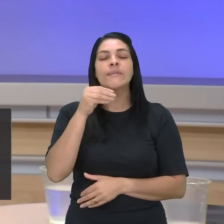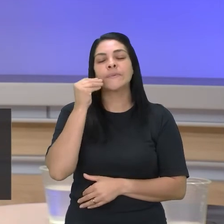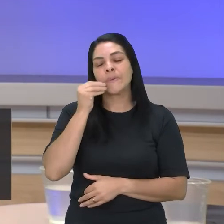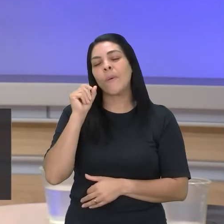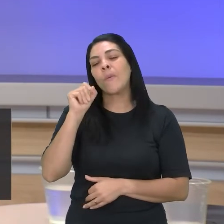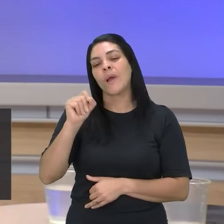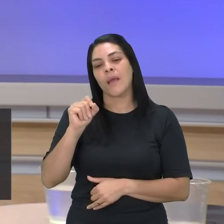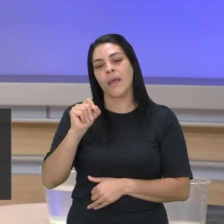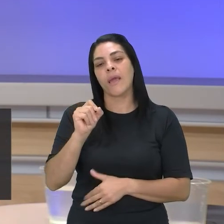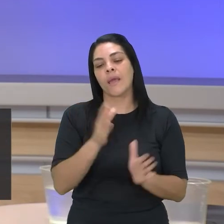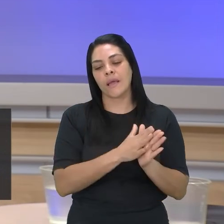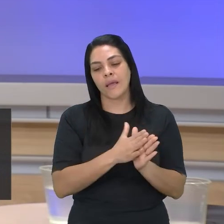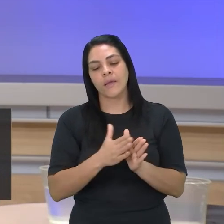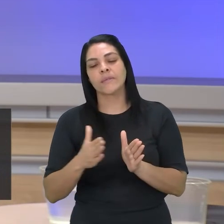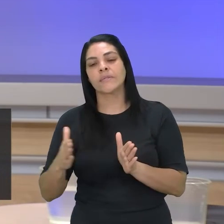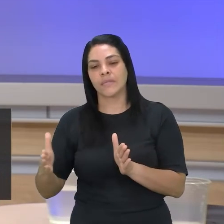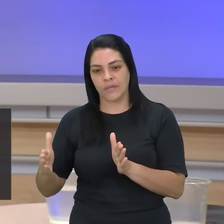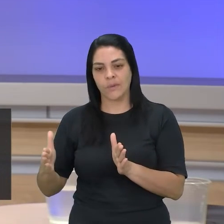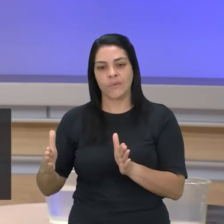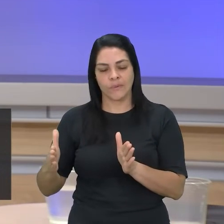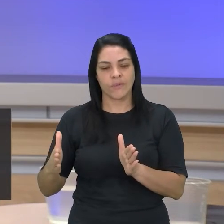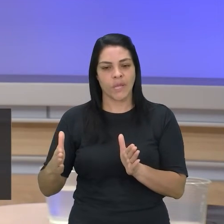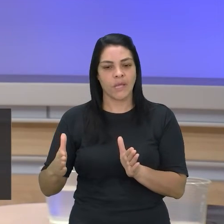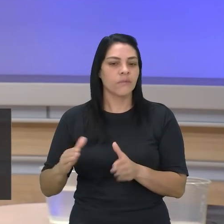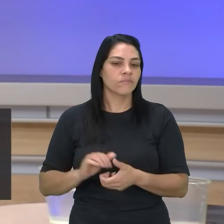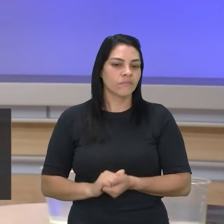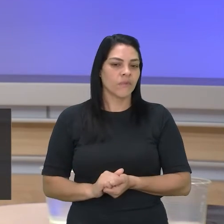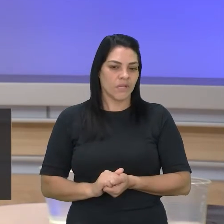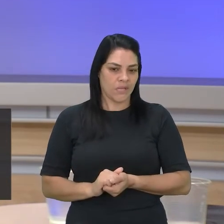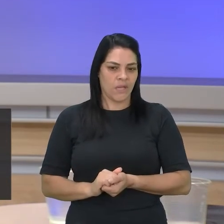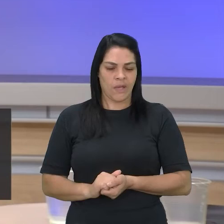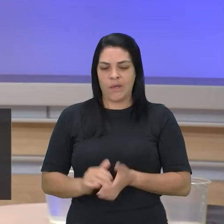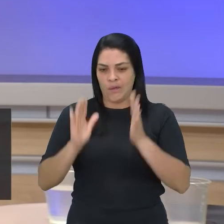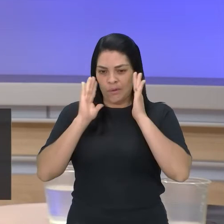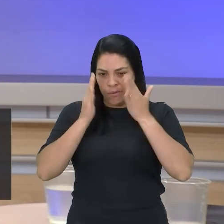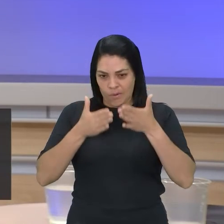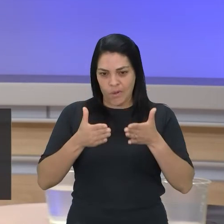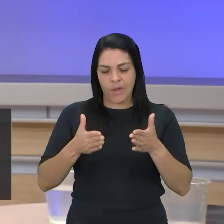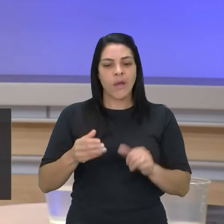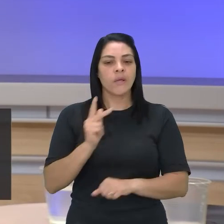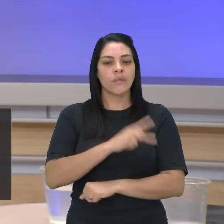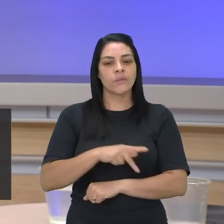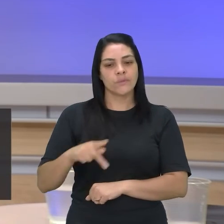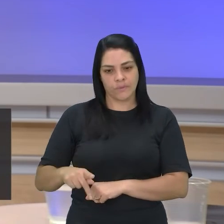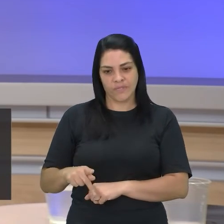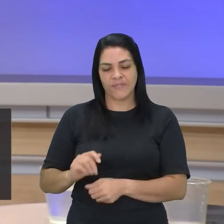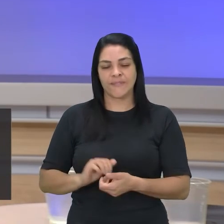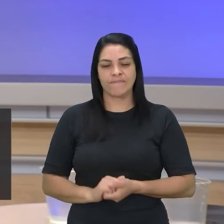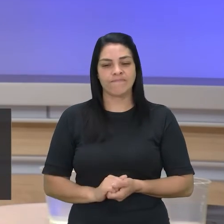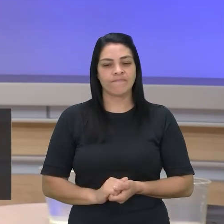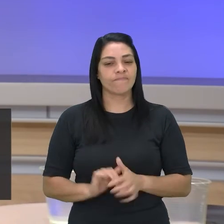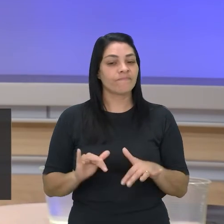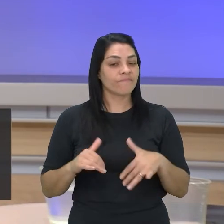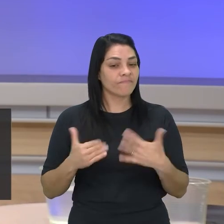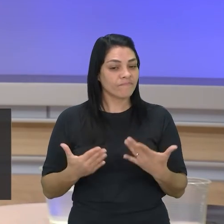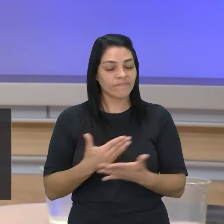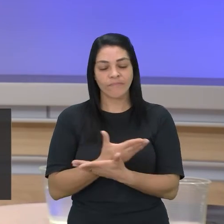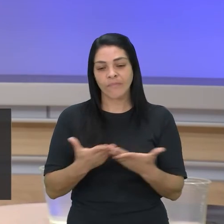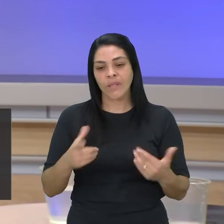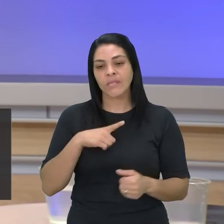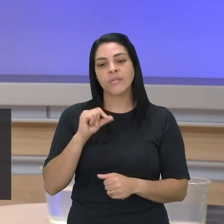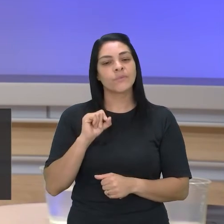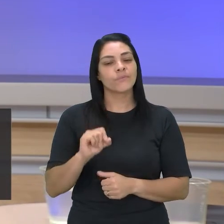segunda etapa, né, desse programa pedagógico focado aí sim nos professores e professoras. Então, a